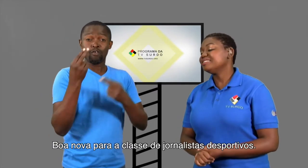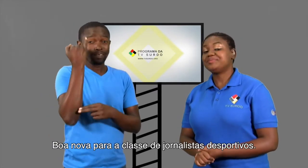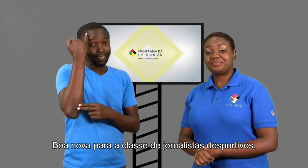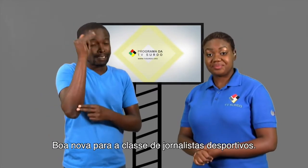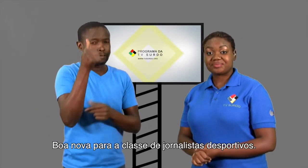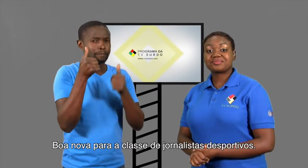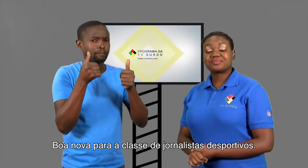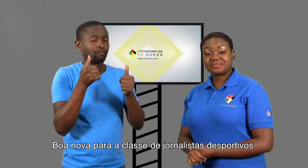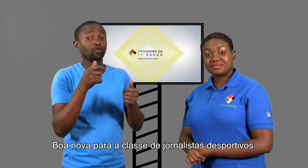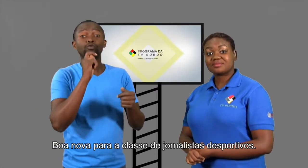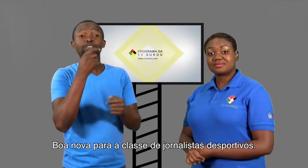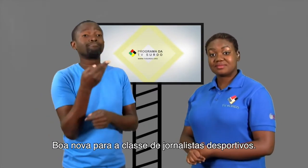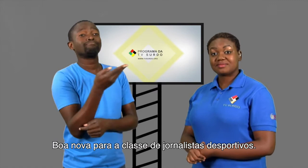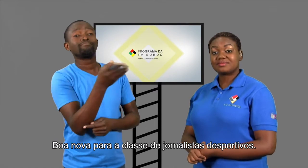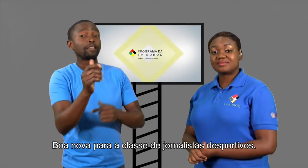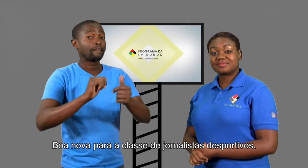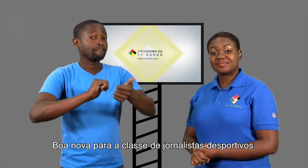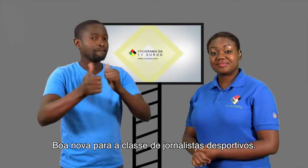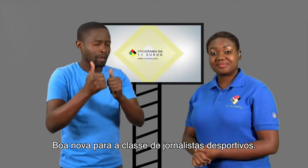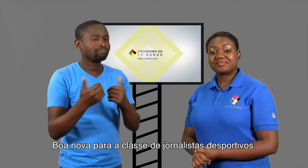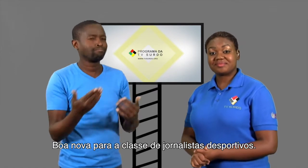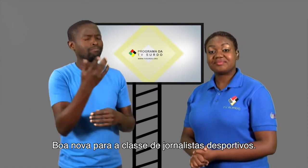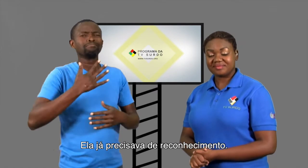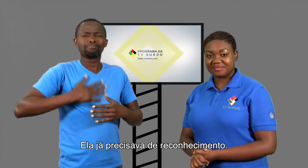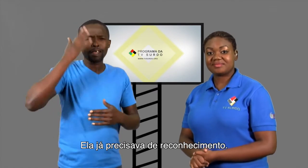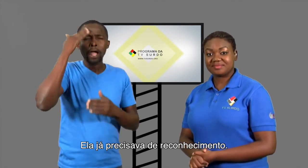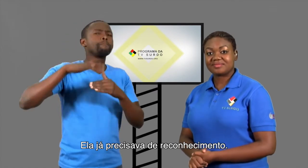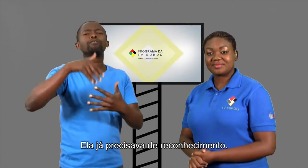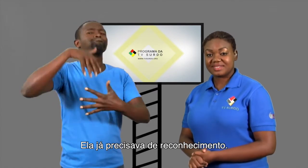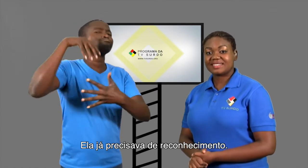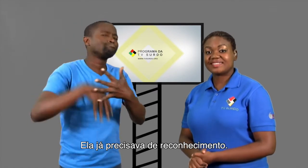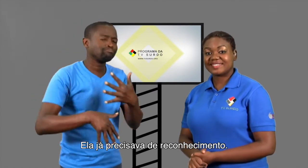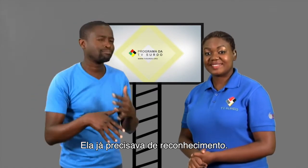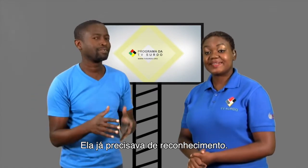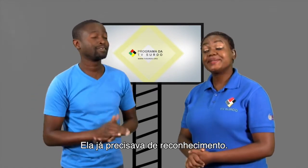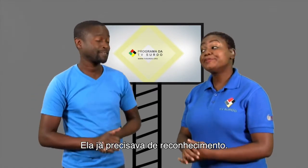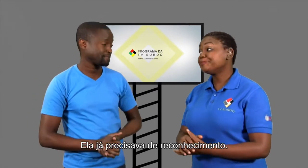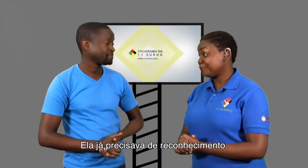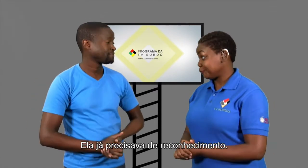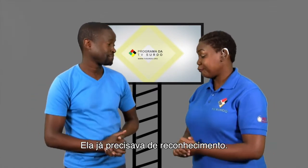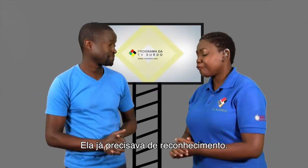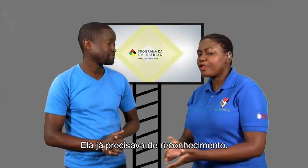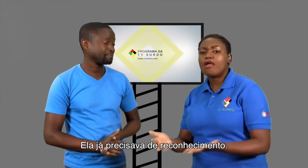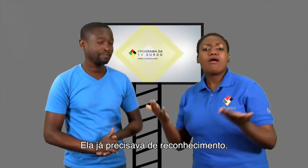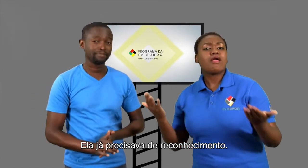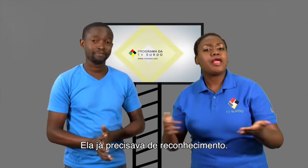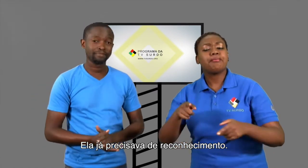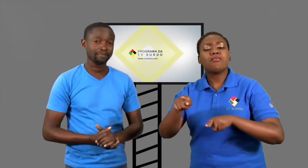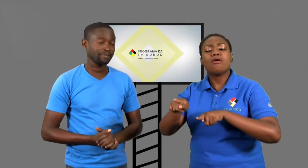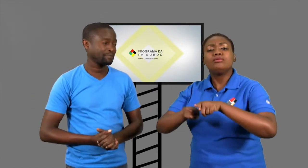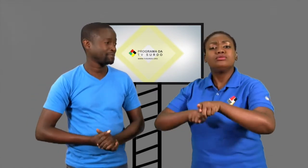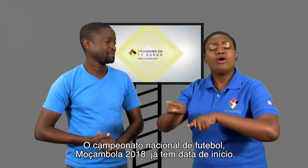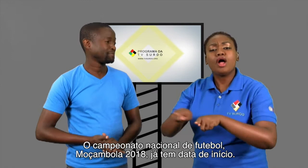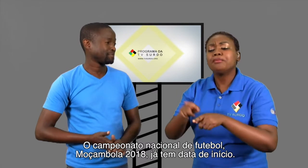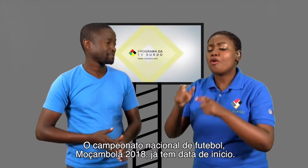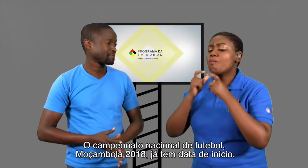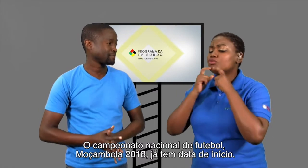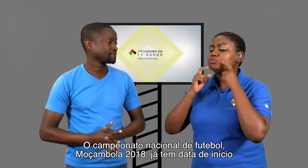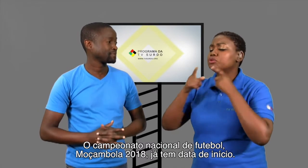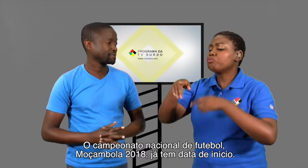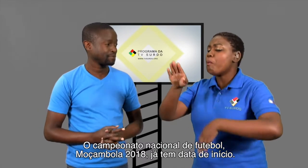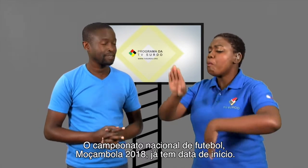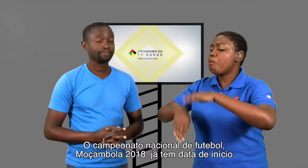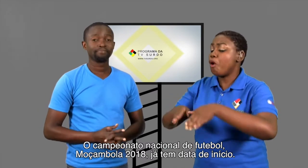Boa nova para a classe de jornalistas desportivos. Ela já precisava de reconhecimento. O